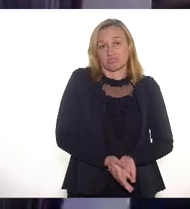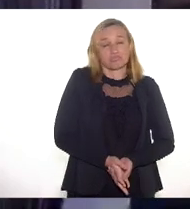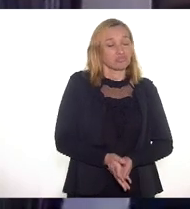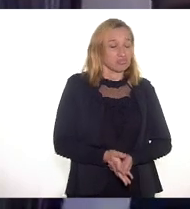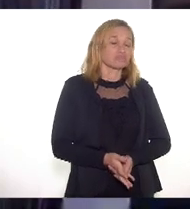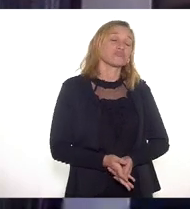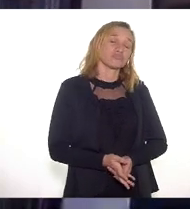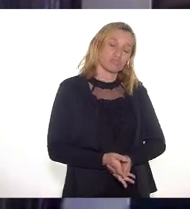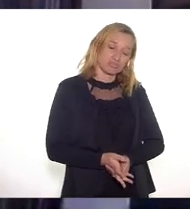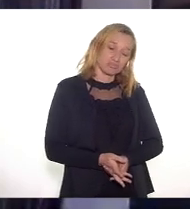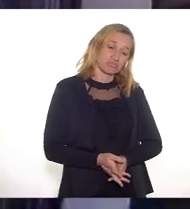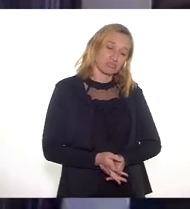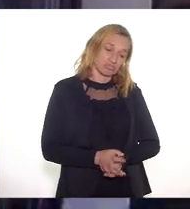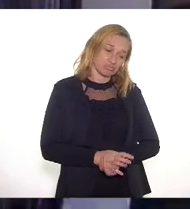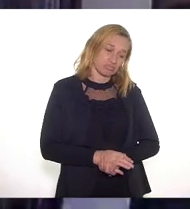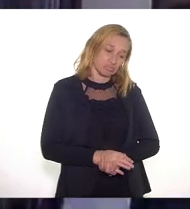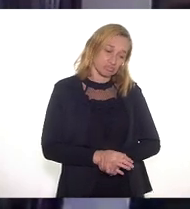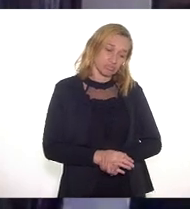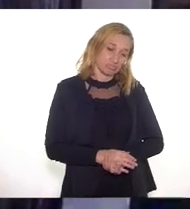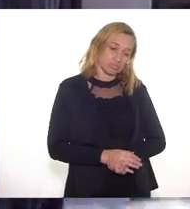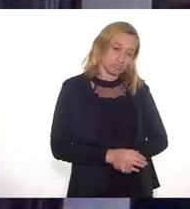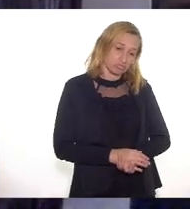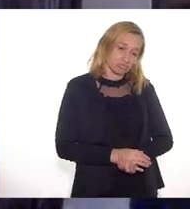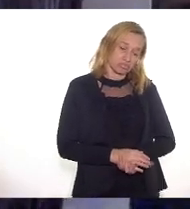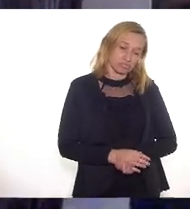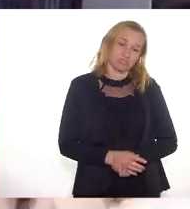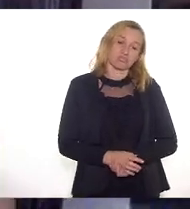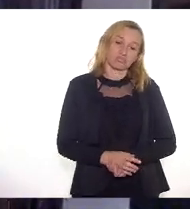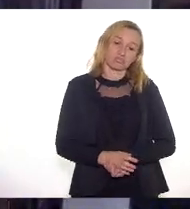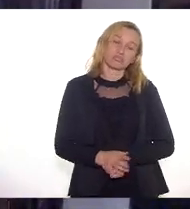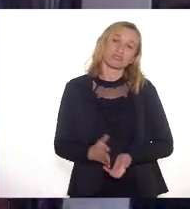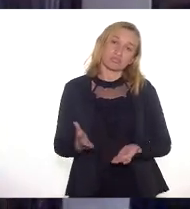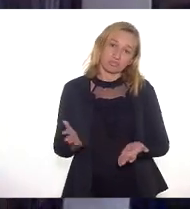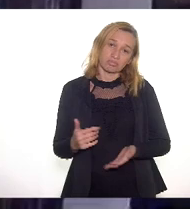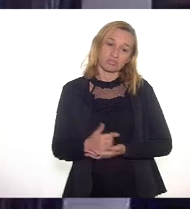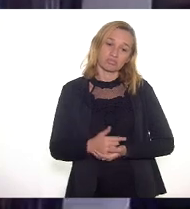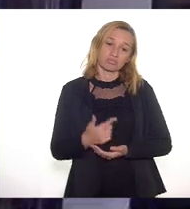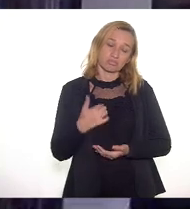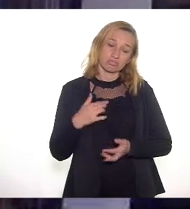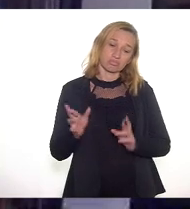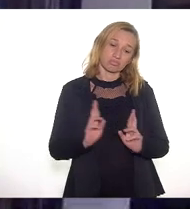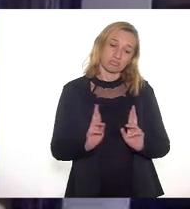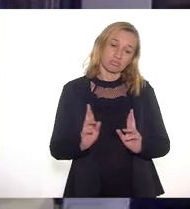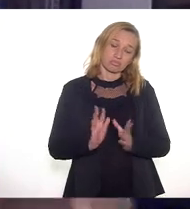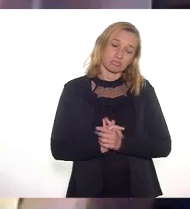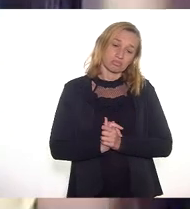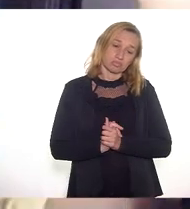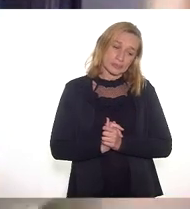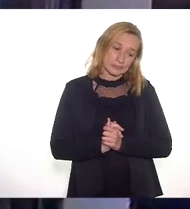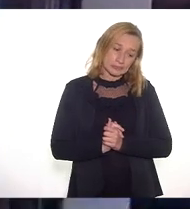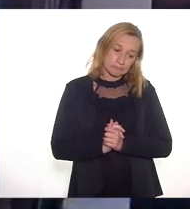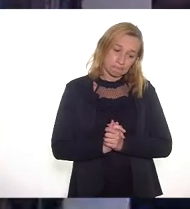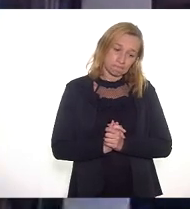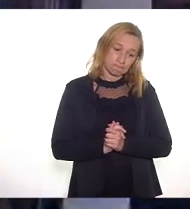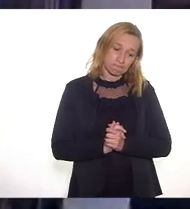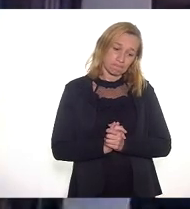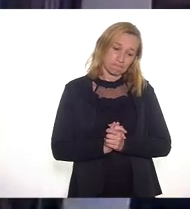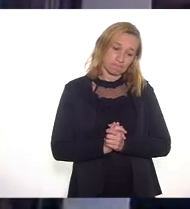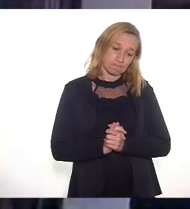está acontecendo. Né. E, de qualquer forma, eu, pelo menos, em relação àquilo que